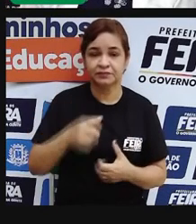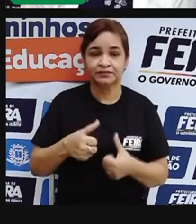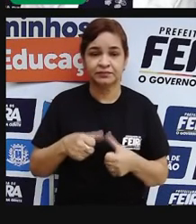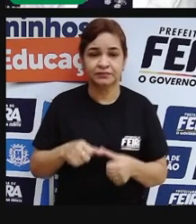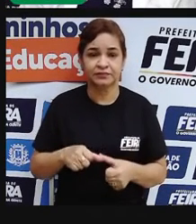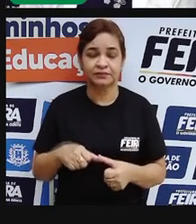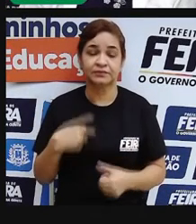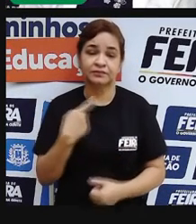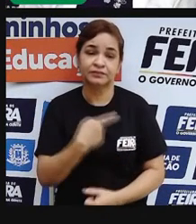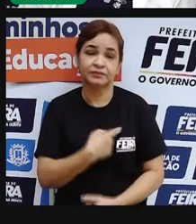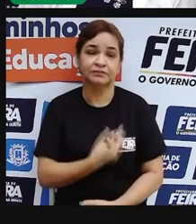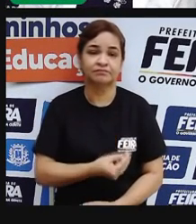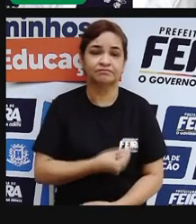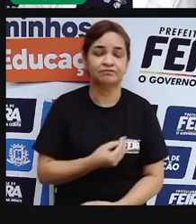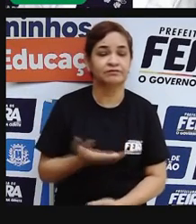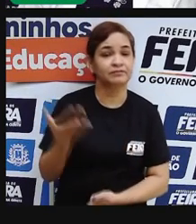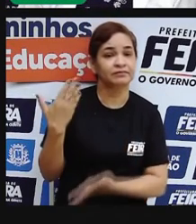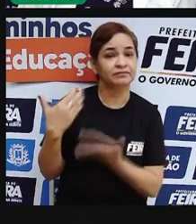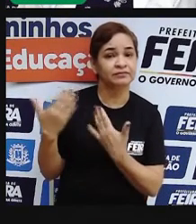nós